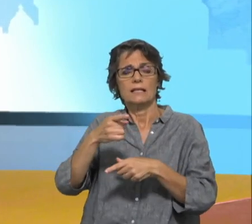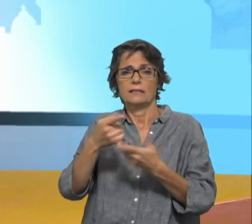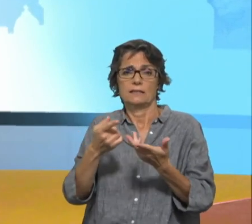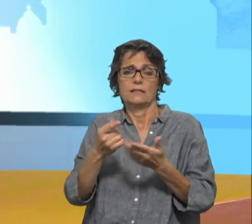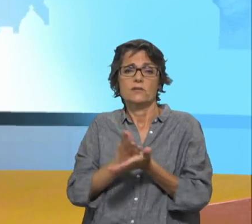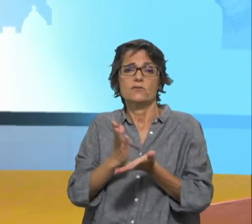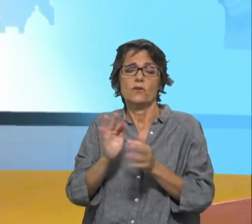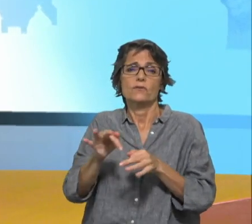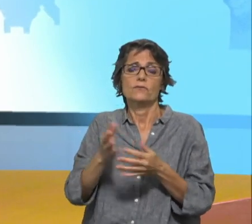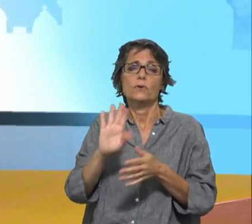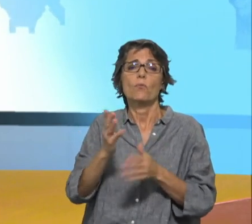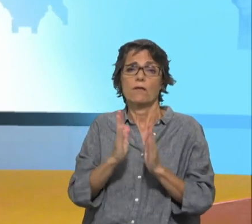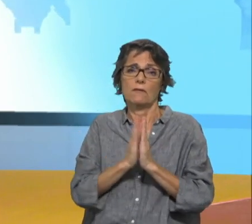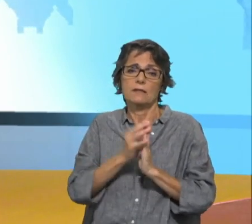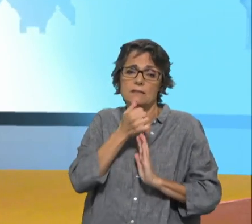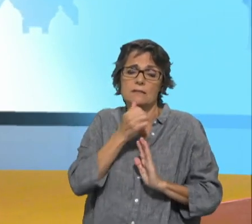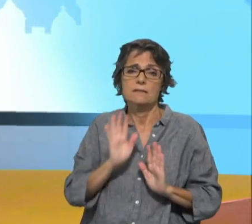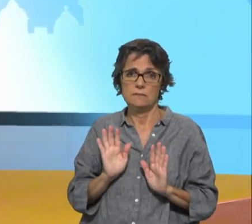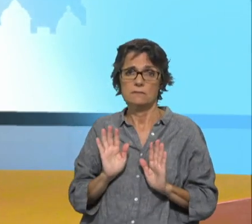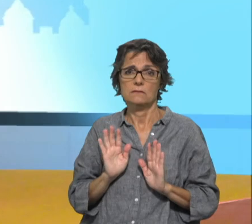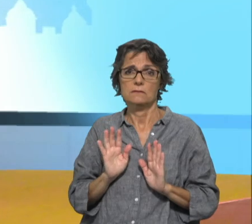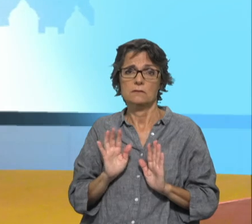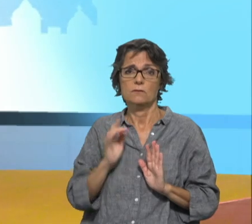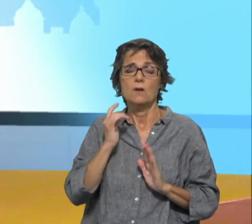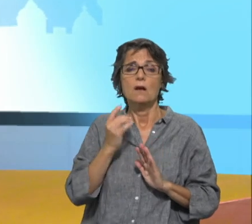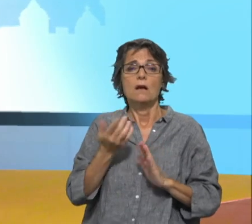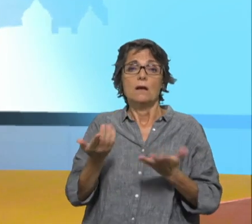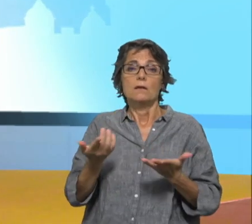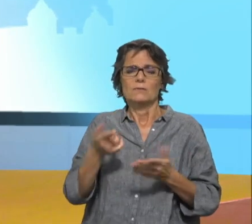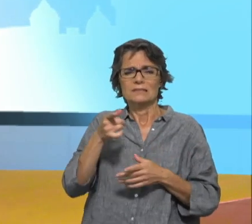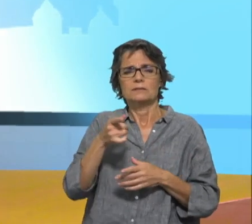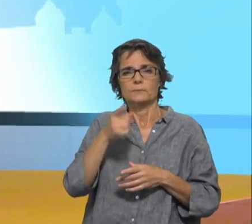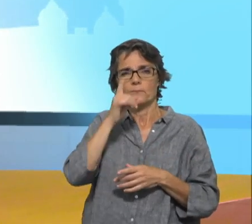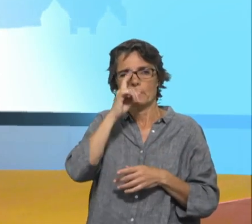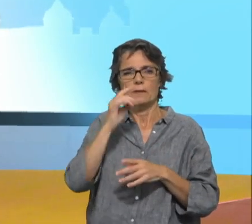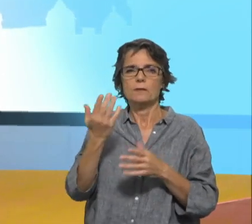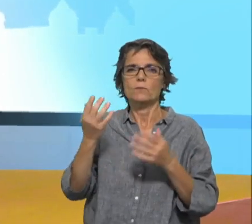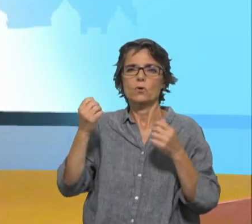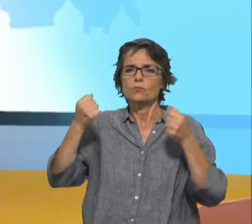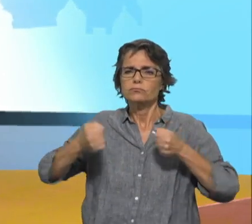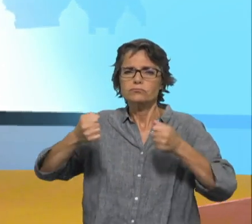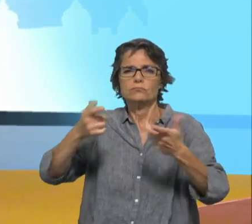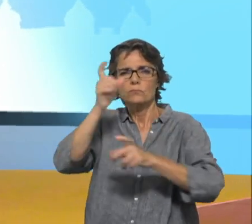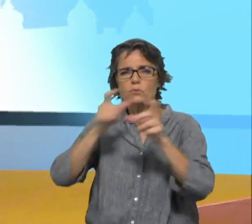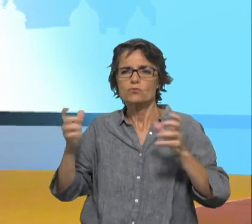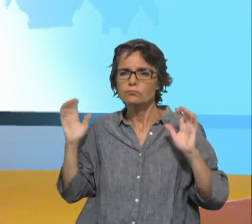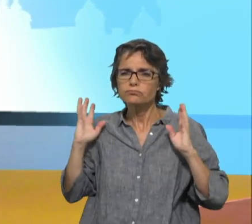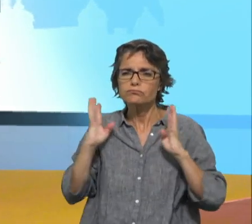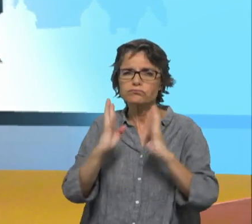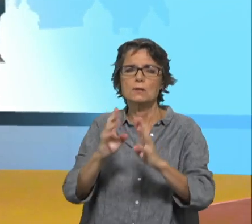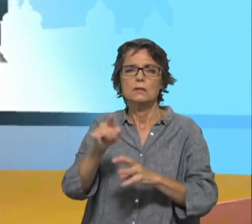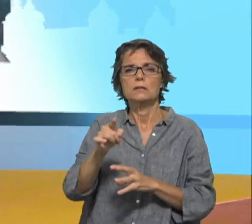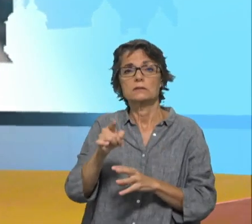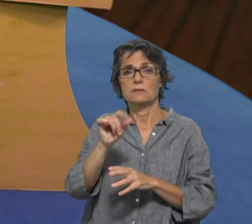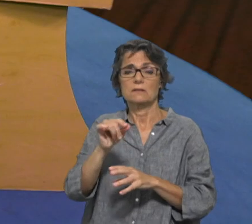terminava, porque era um protesto que juntava muitas pessoas todos os dias e nem o Presidente da